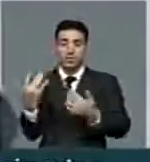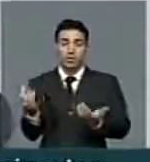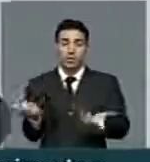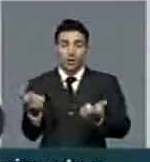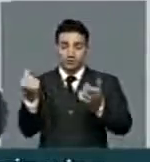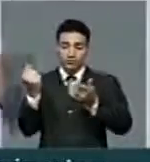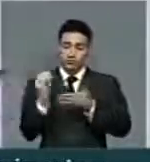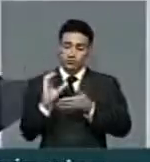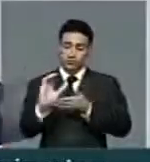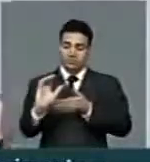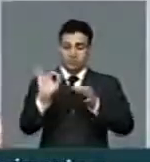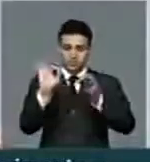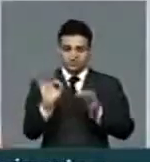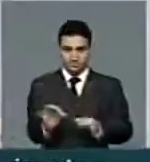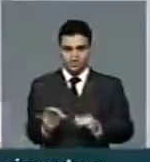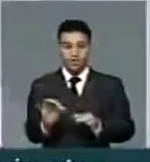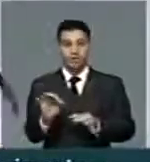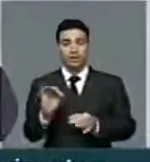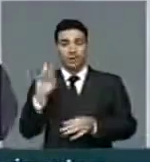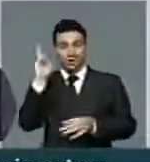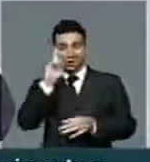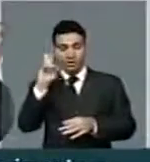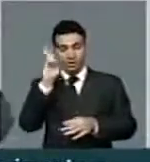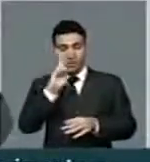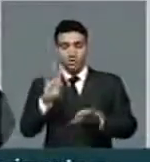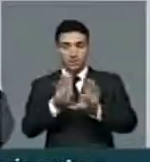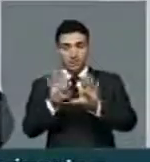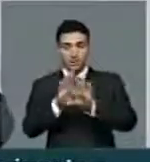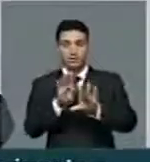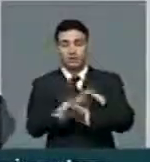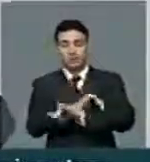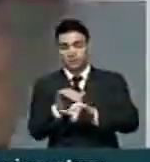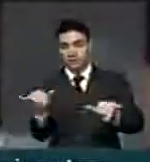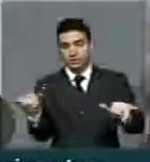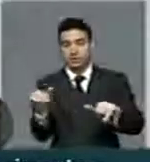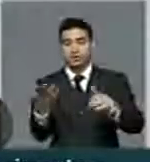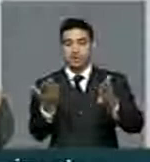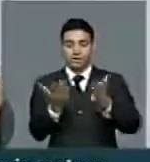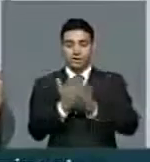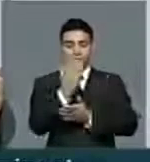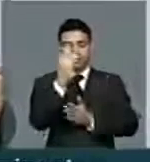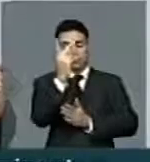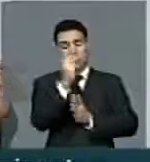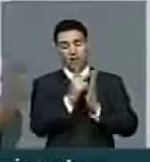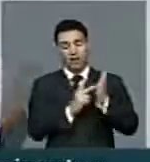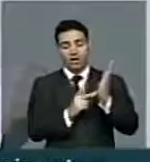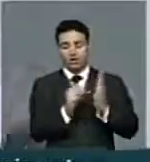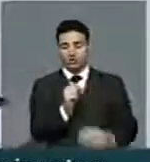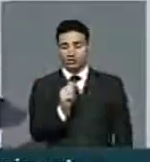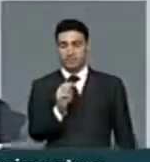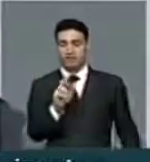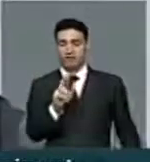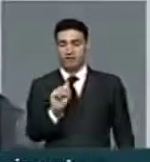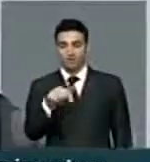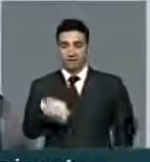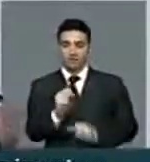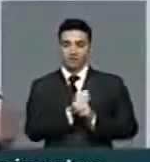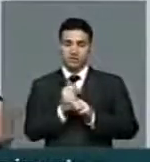alocados. Lembro, finalmente, que a própria aprovação do Plano Safra deste ano já